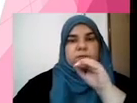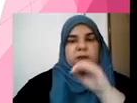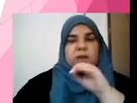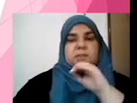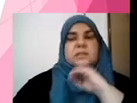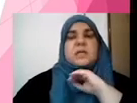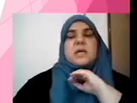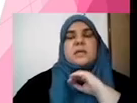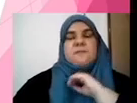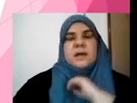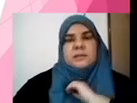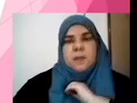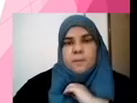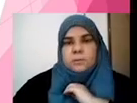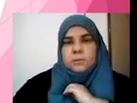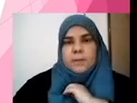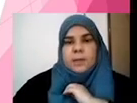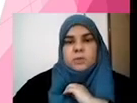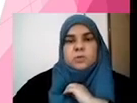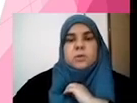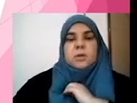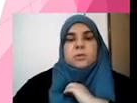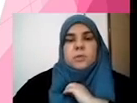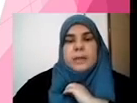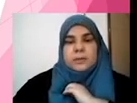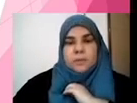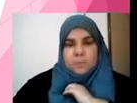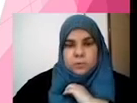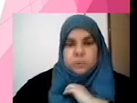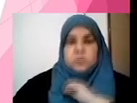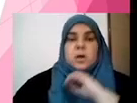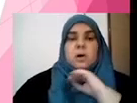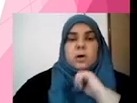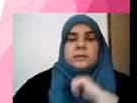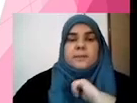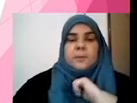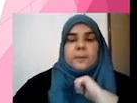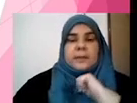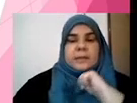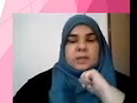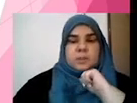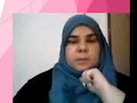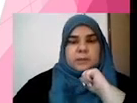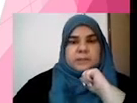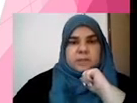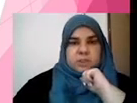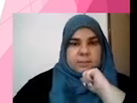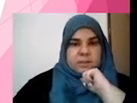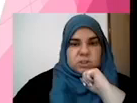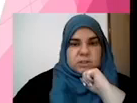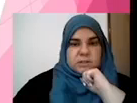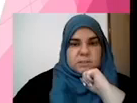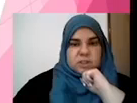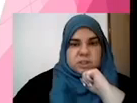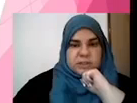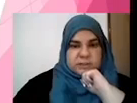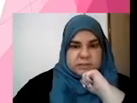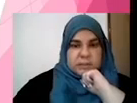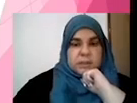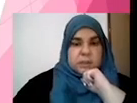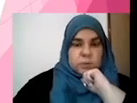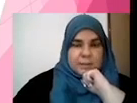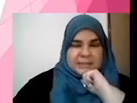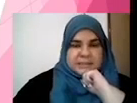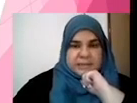parte do vértice e vai até o ponto médio do lado oposto. Outra propriedade importante das